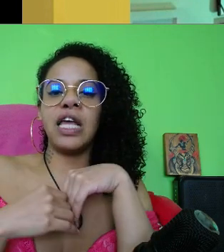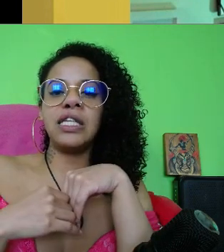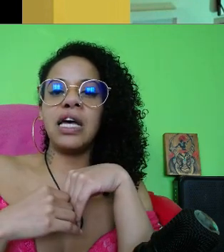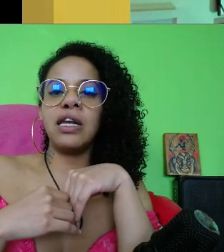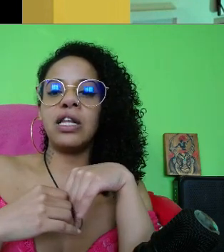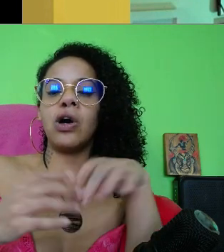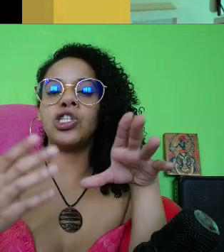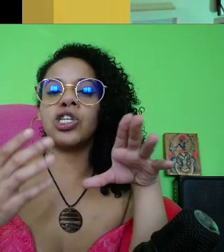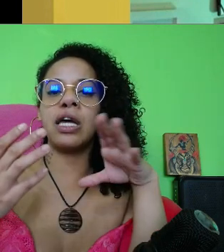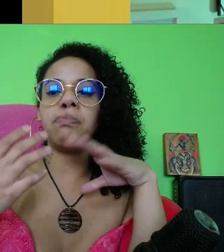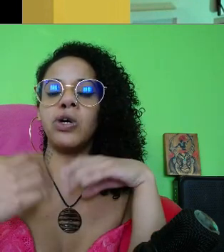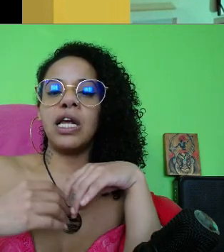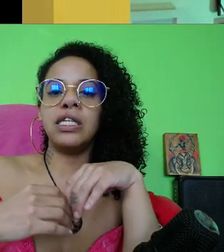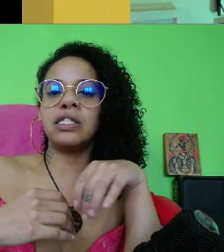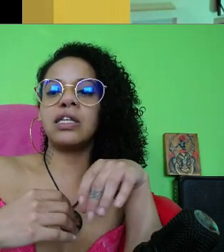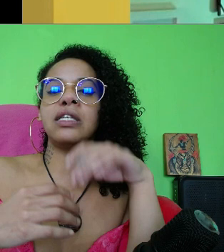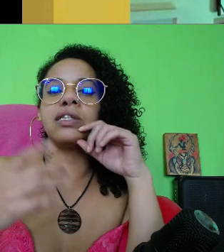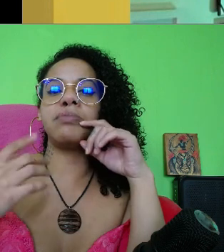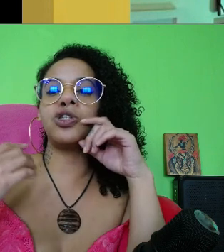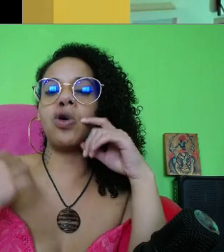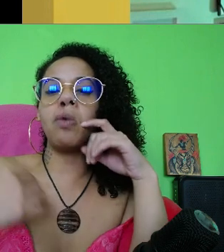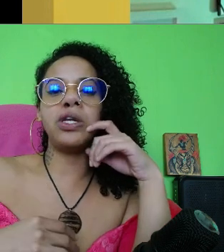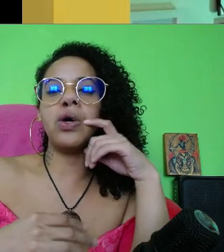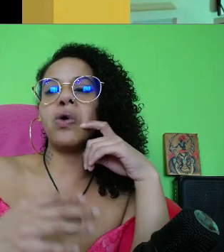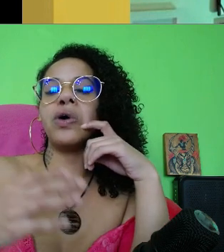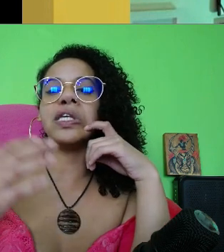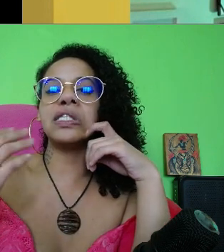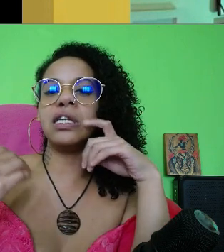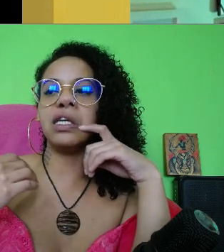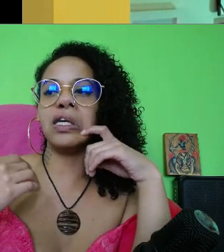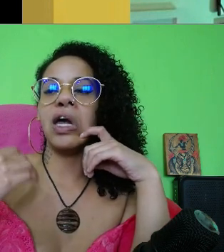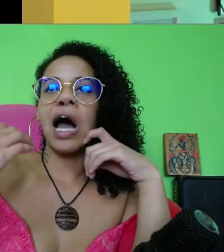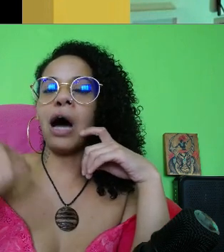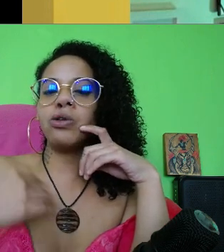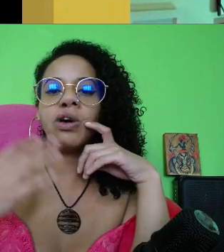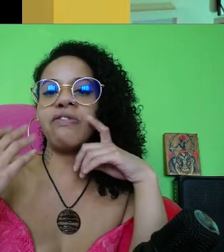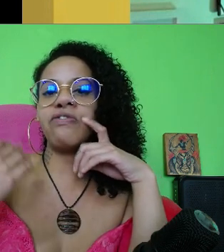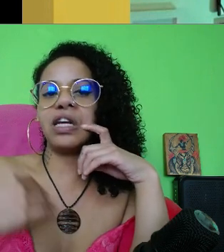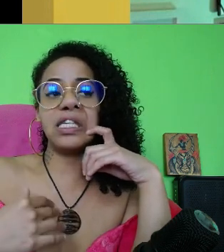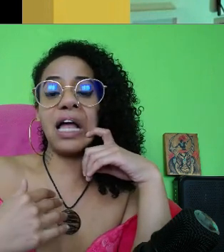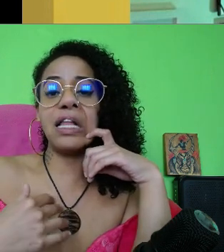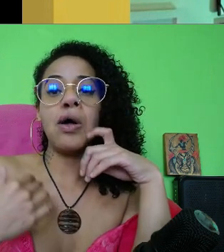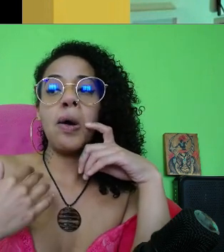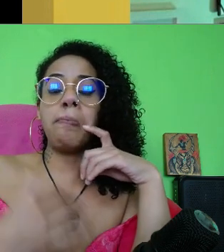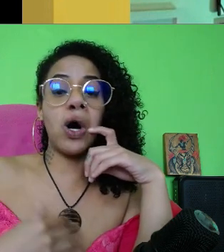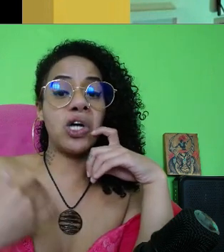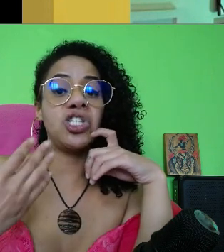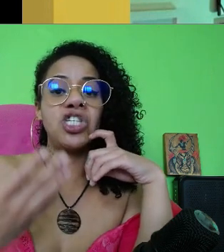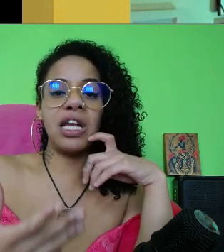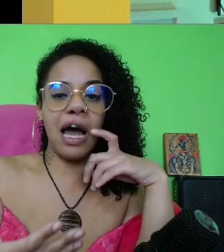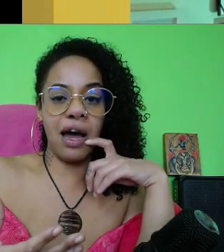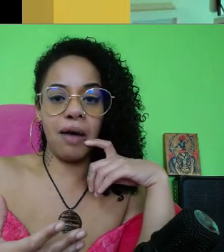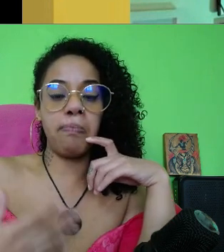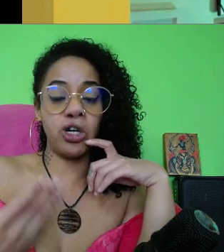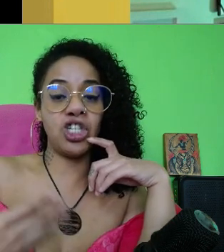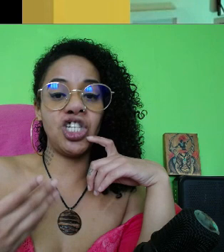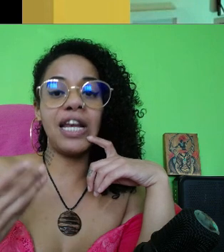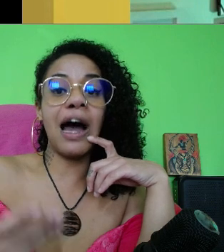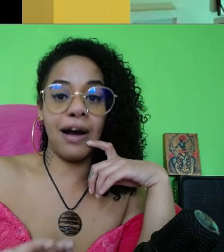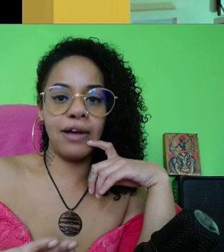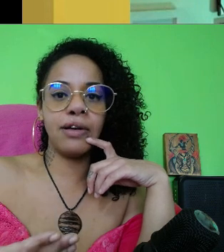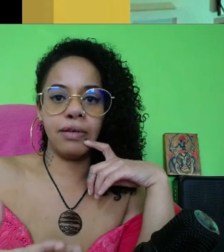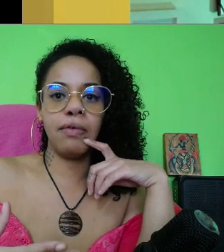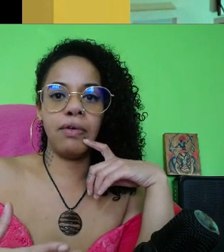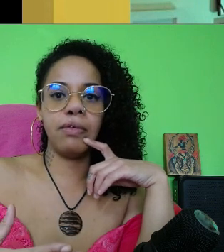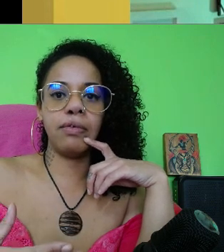evidência anedotica e moralista em cima de opiniões e auto-referenciada pode gerar pode